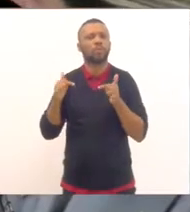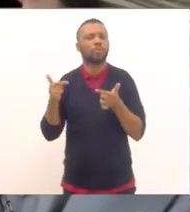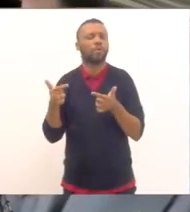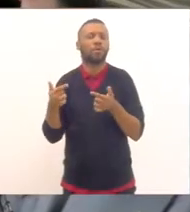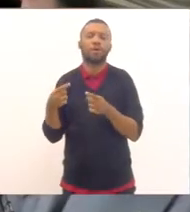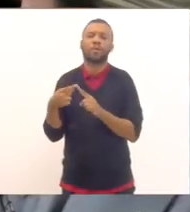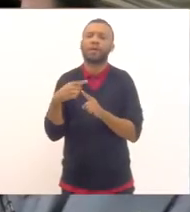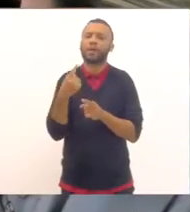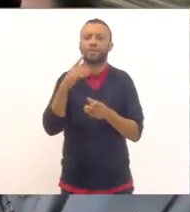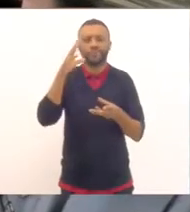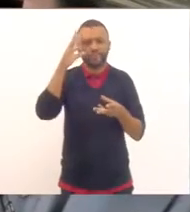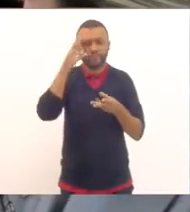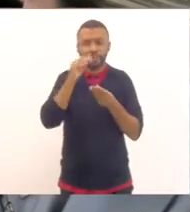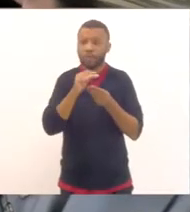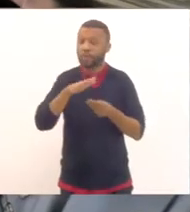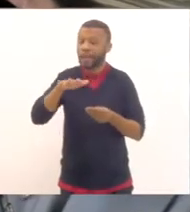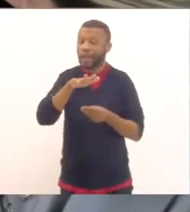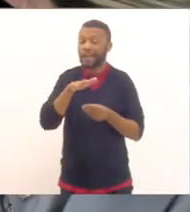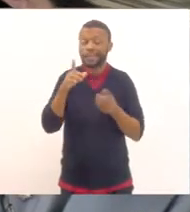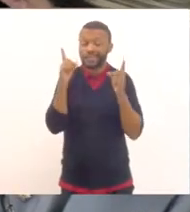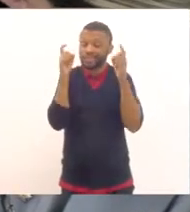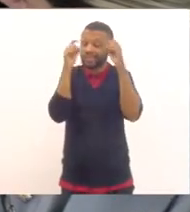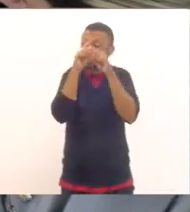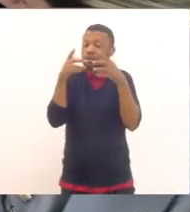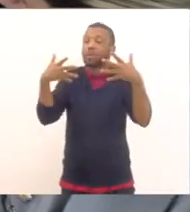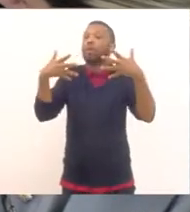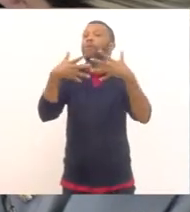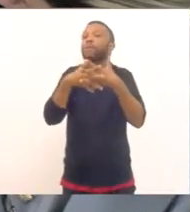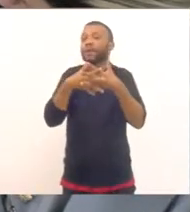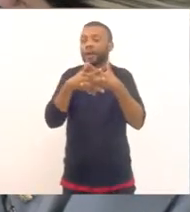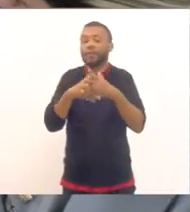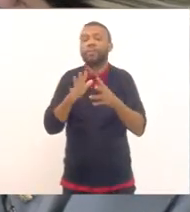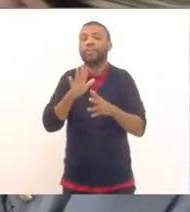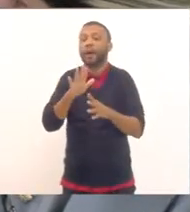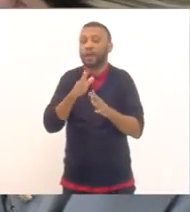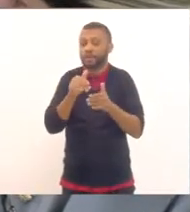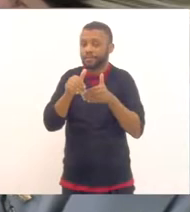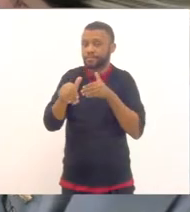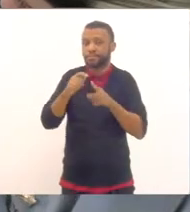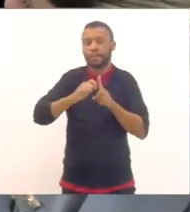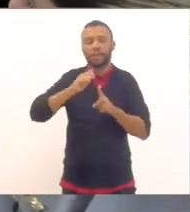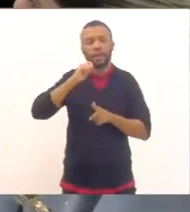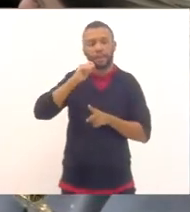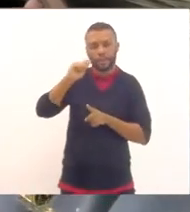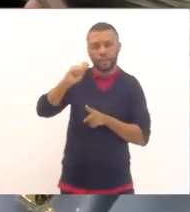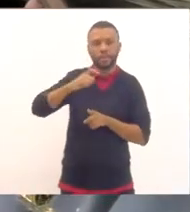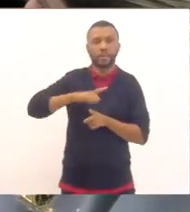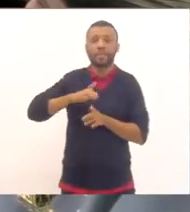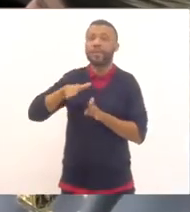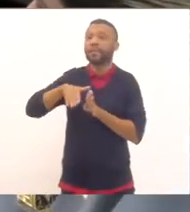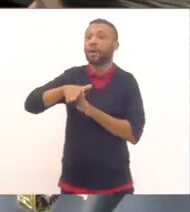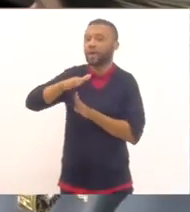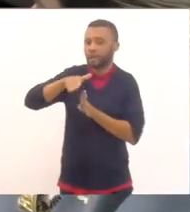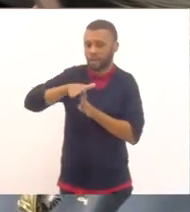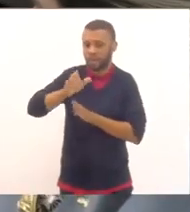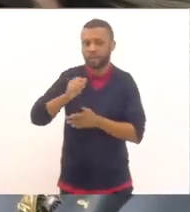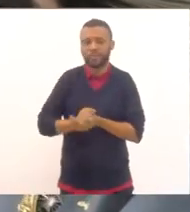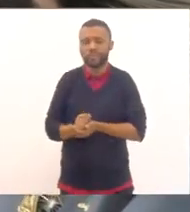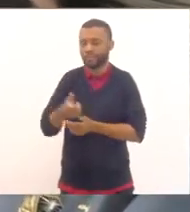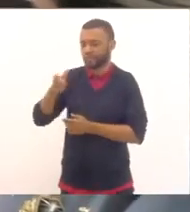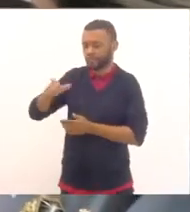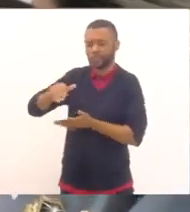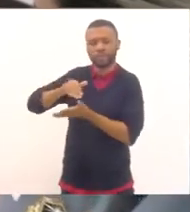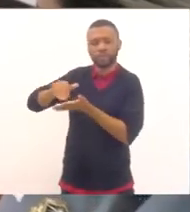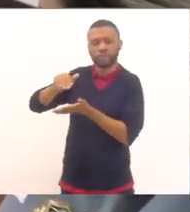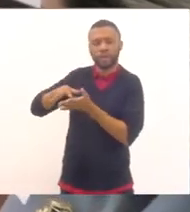acreditar mente entende como áreas críticas de forma rotineira só que a partir de Abril com esse direcionamento o secretário elaborou essa